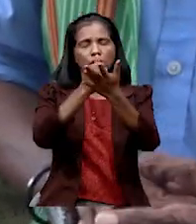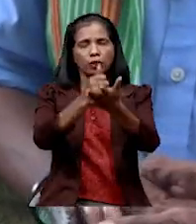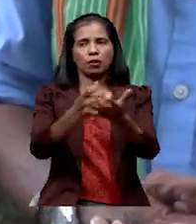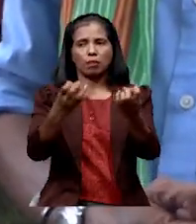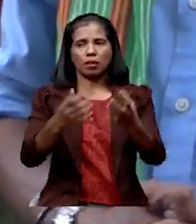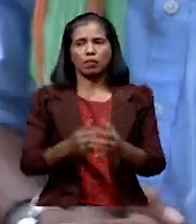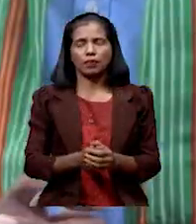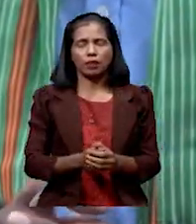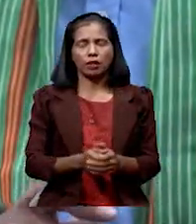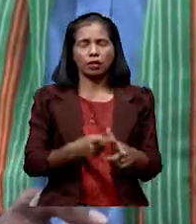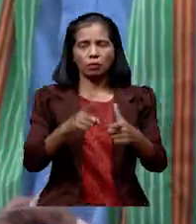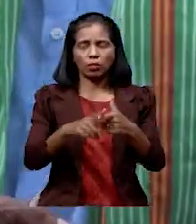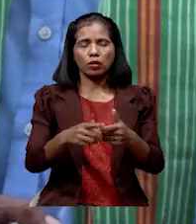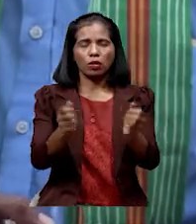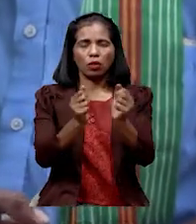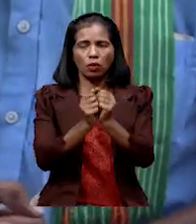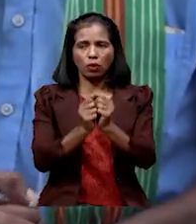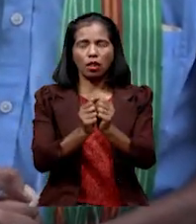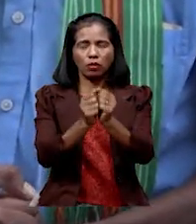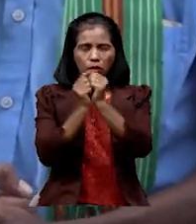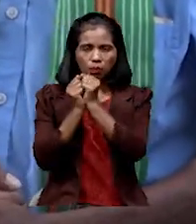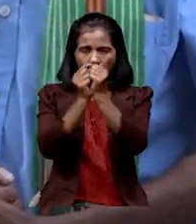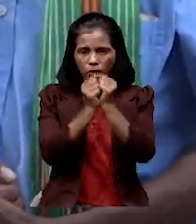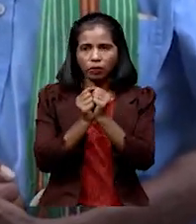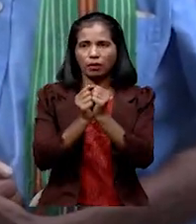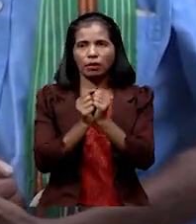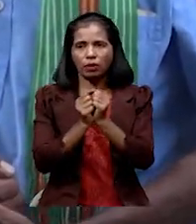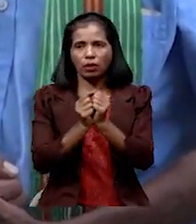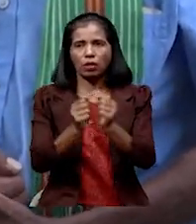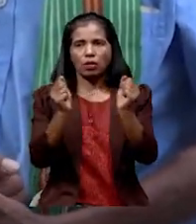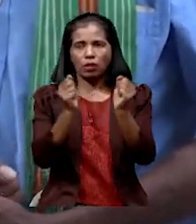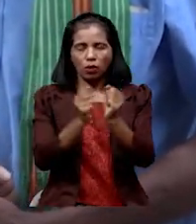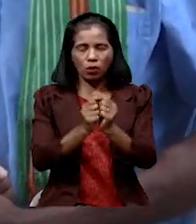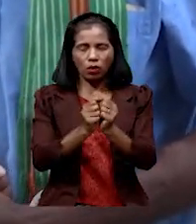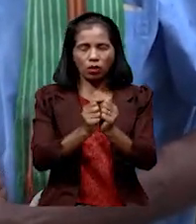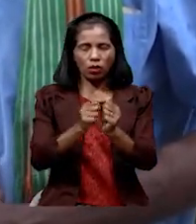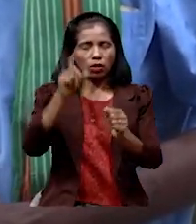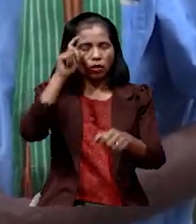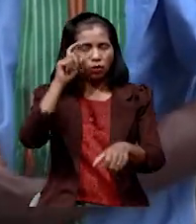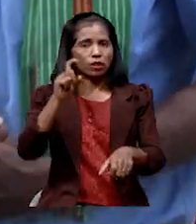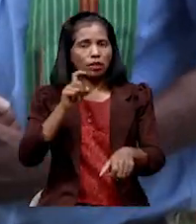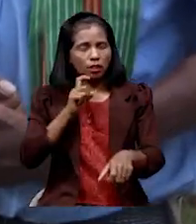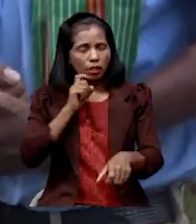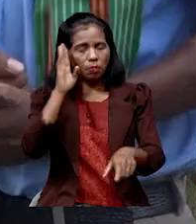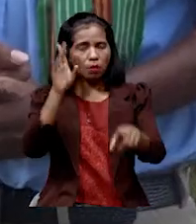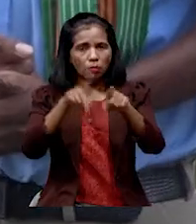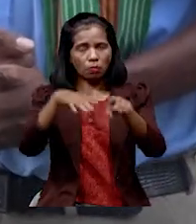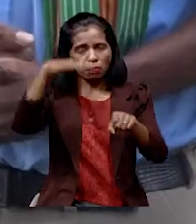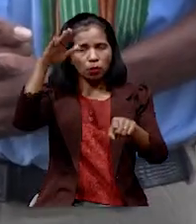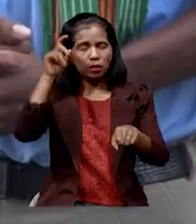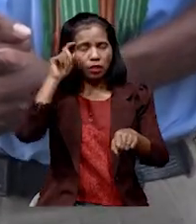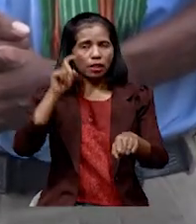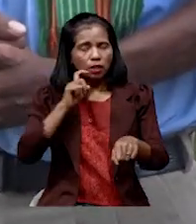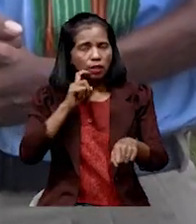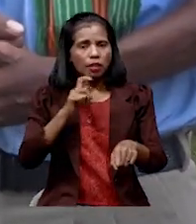mai volaran kata atu hamutu ko mambo kaida sana Gusmaung